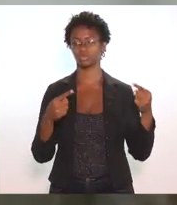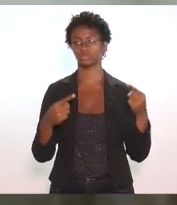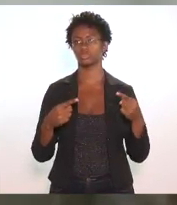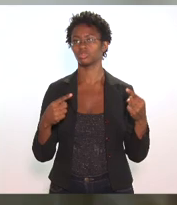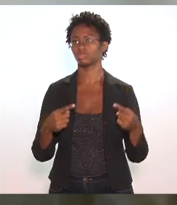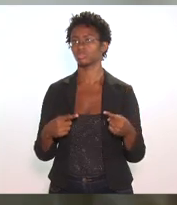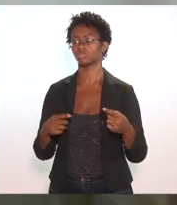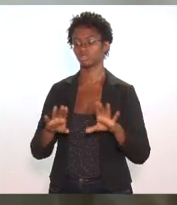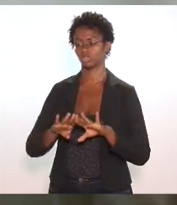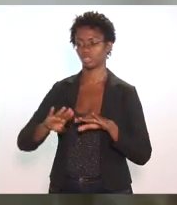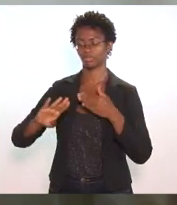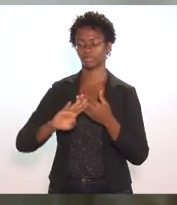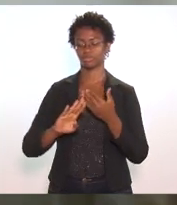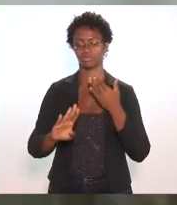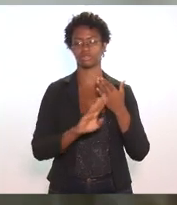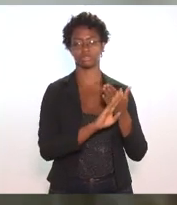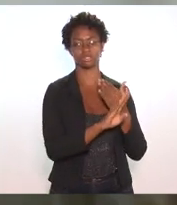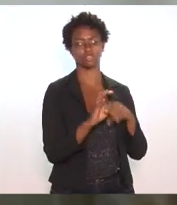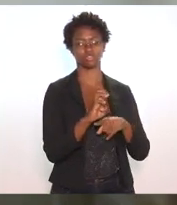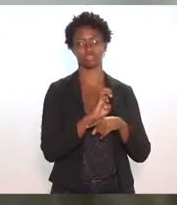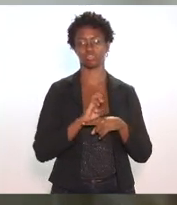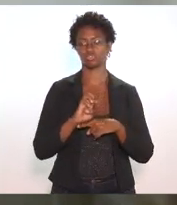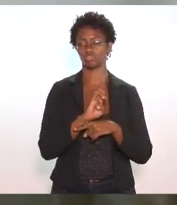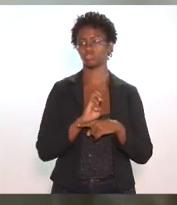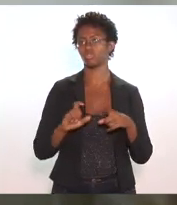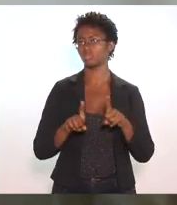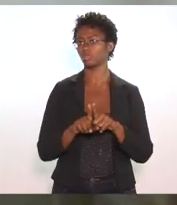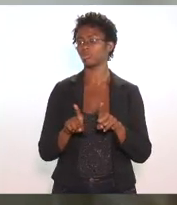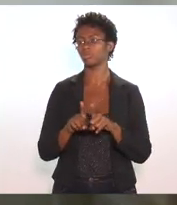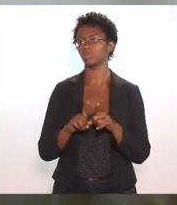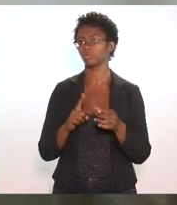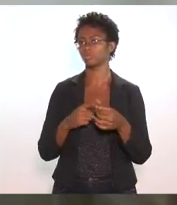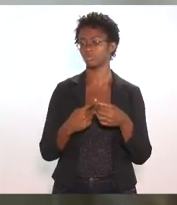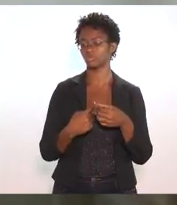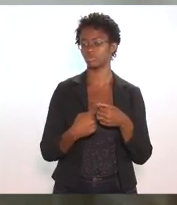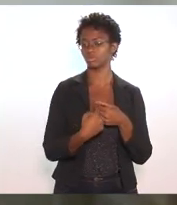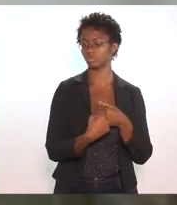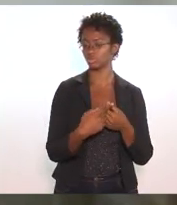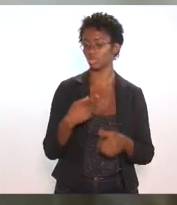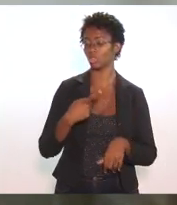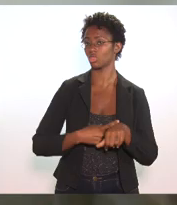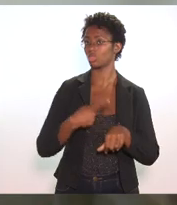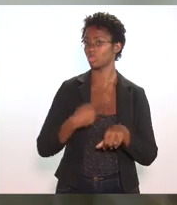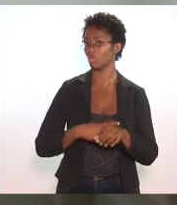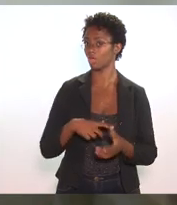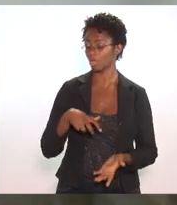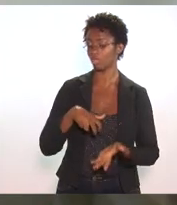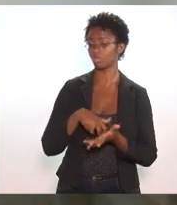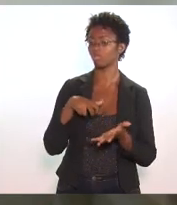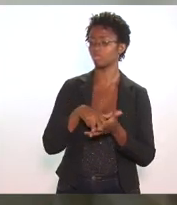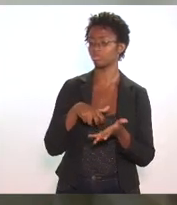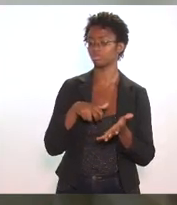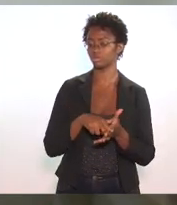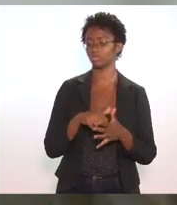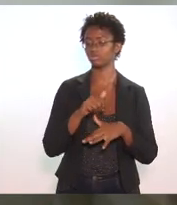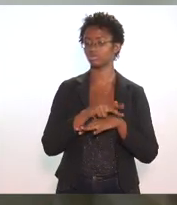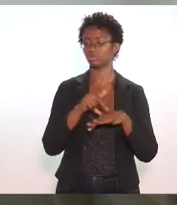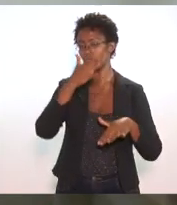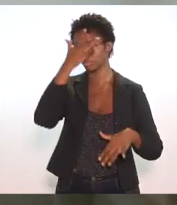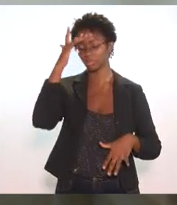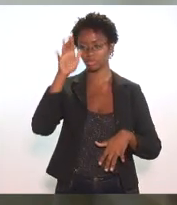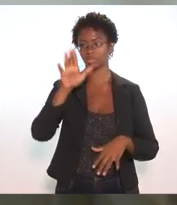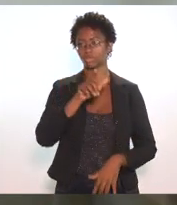restrições de estados e municípios foram duramente castigadas. Muitos governantes,